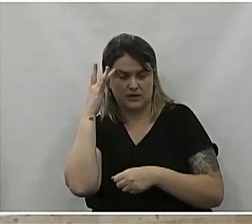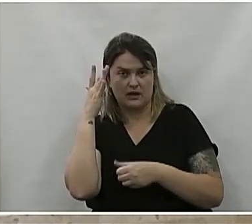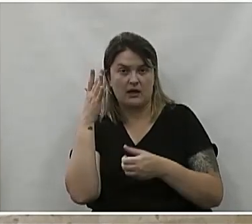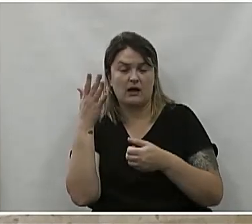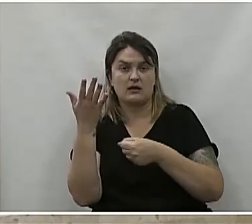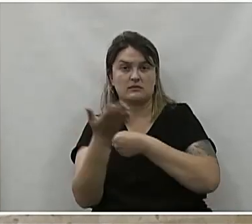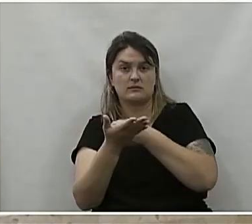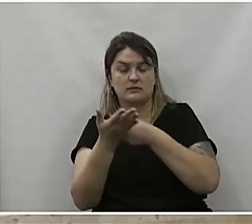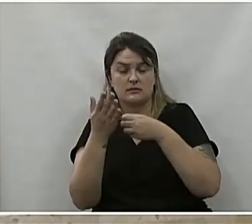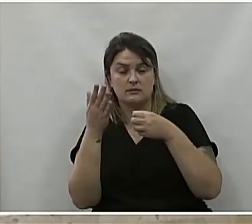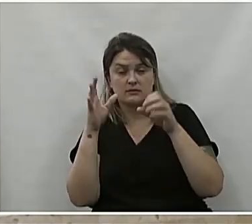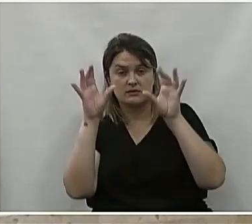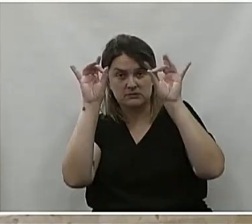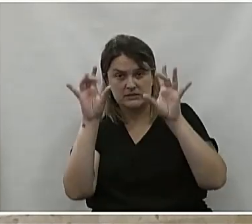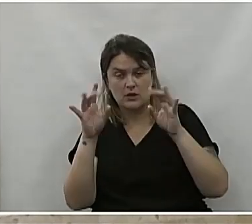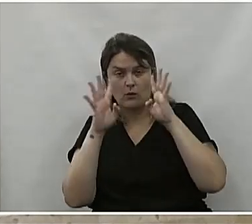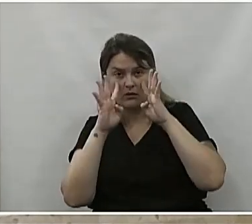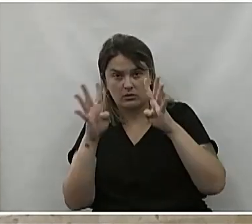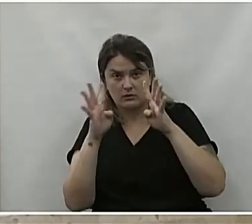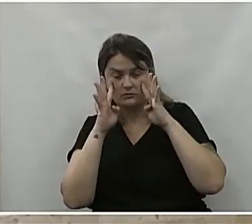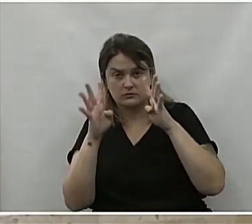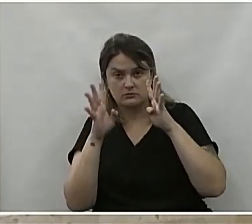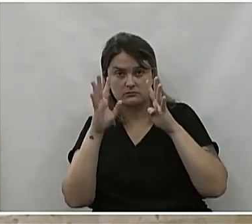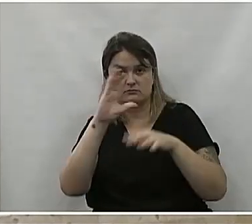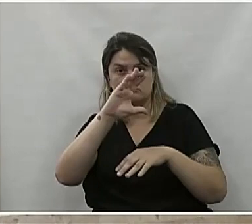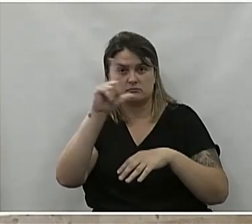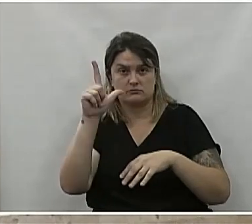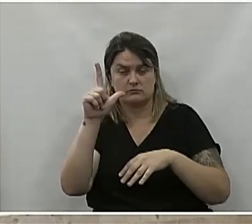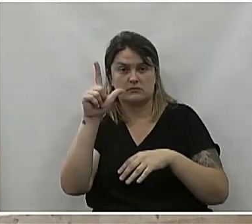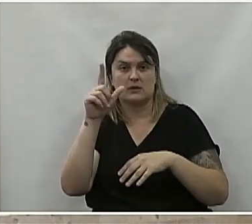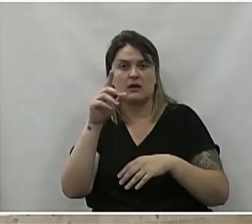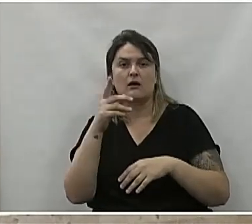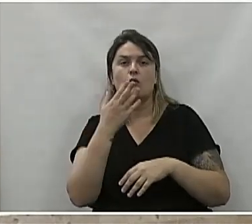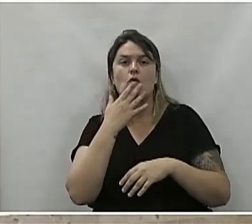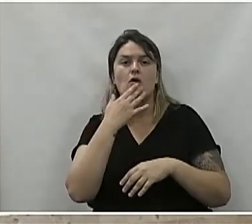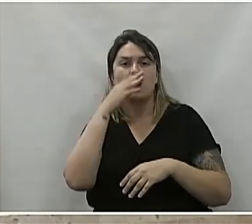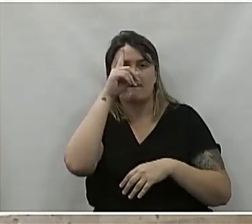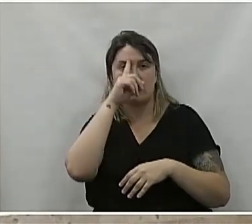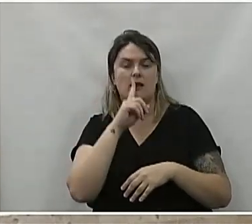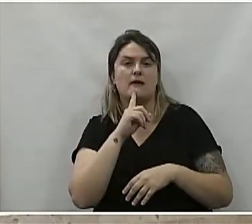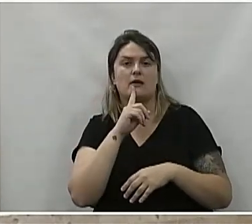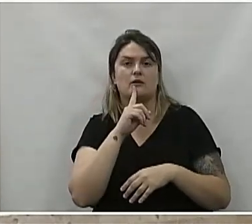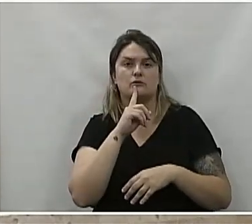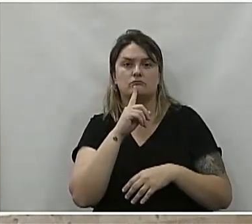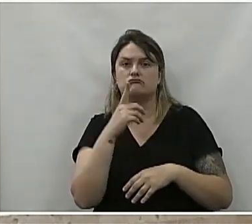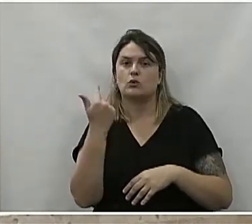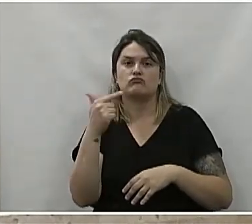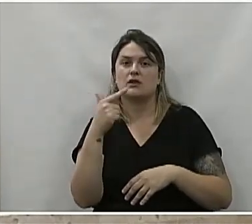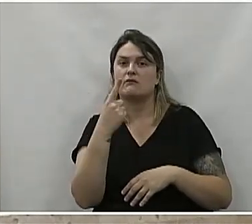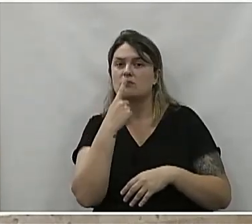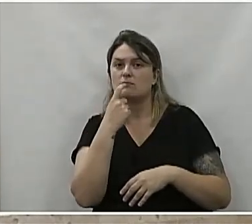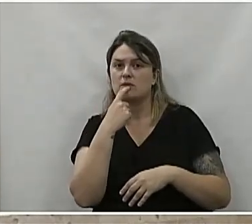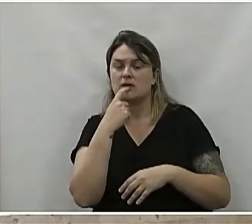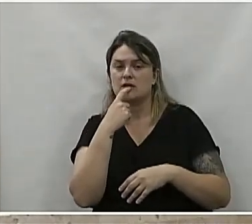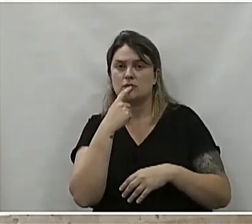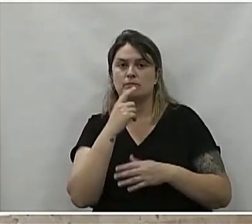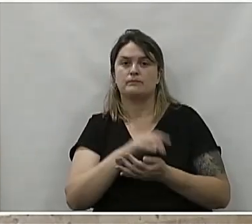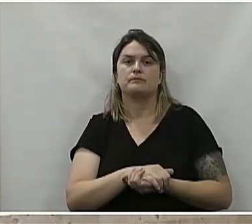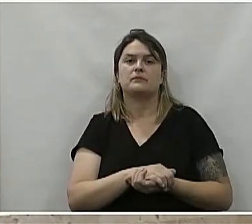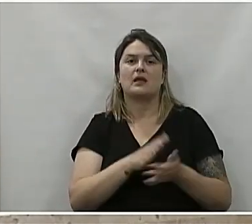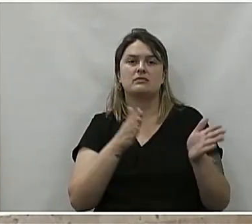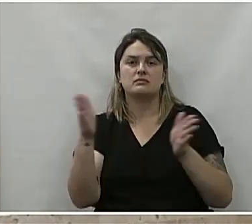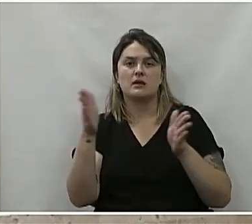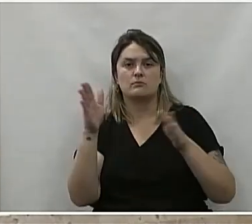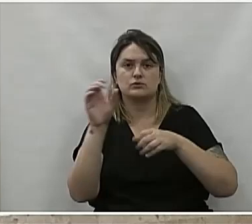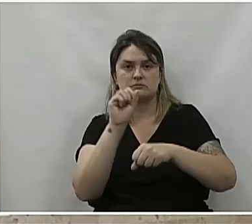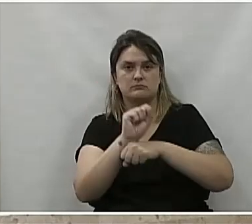atenção Especializada Estão classificados Como O módulo amarelo Os 31 E nenhum do vermelho O tempo médio De